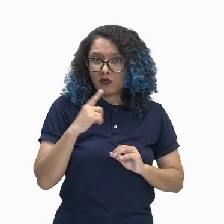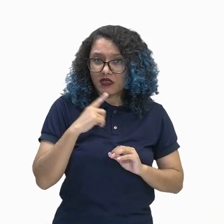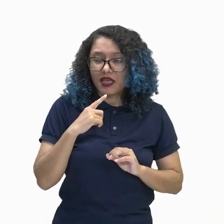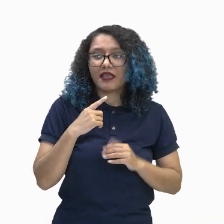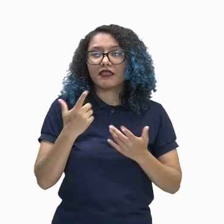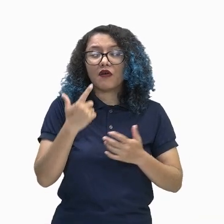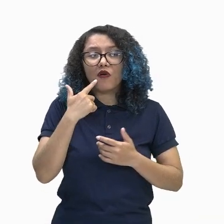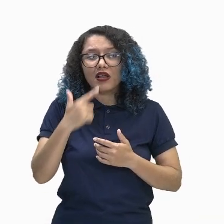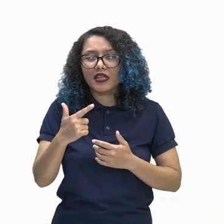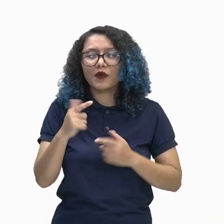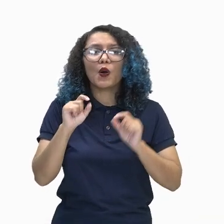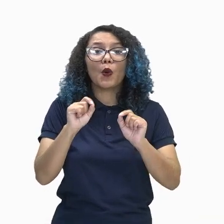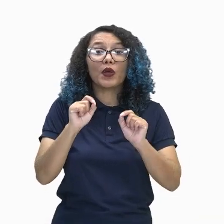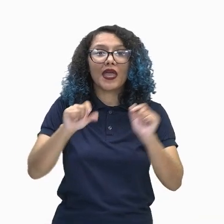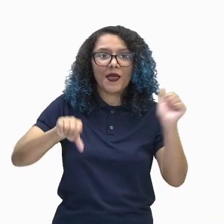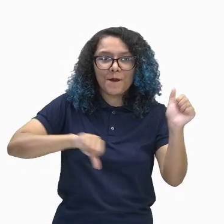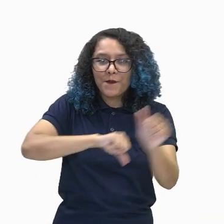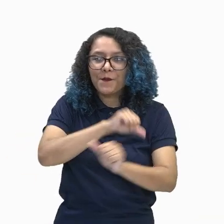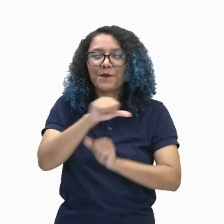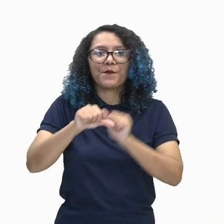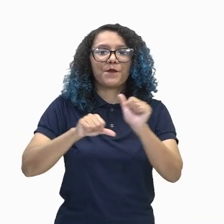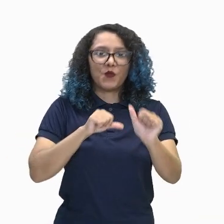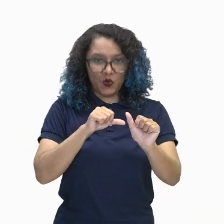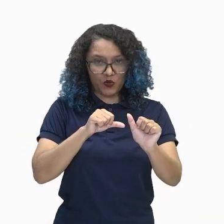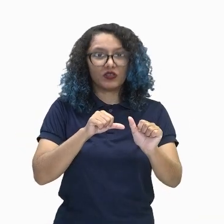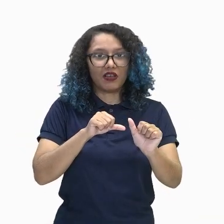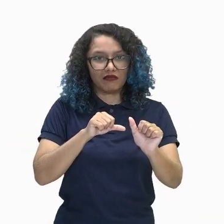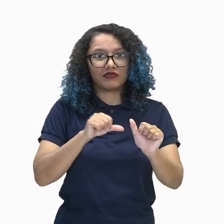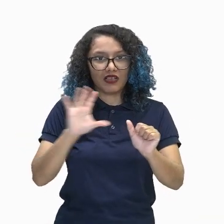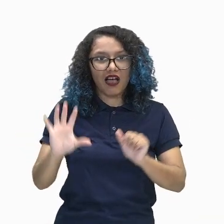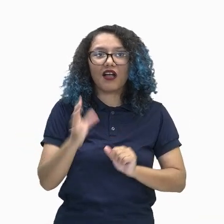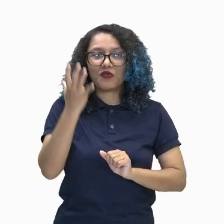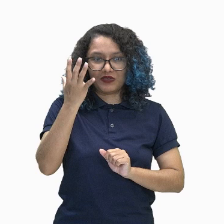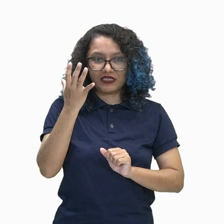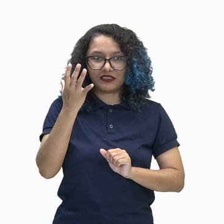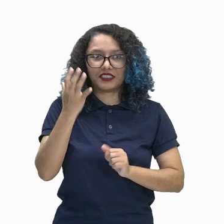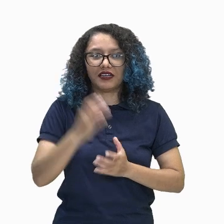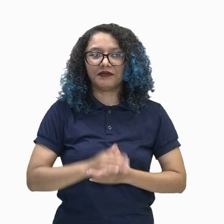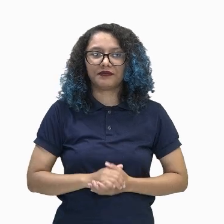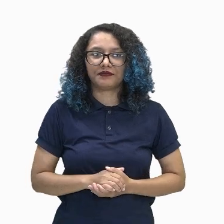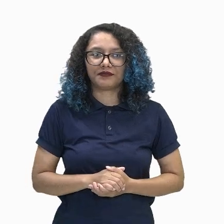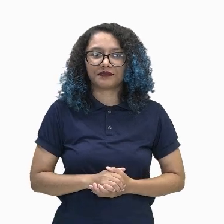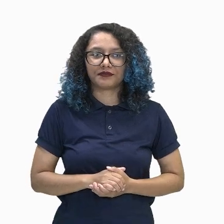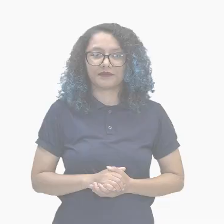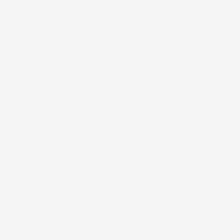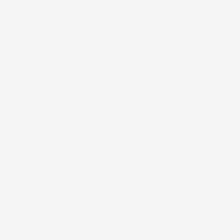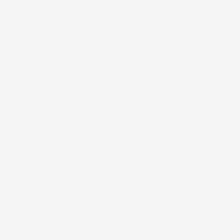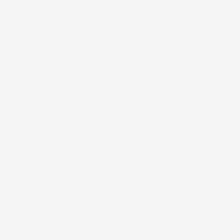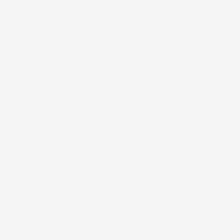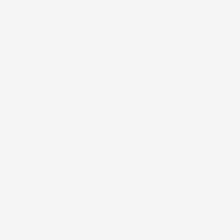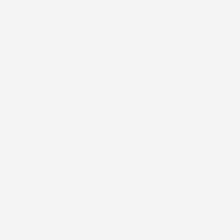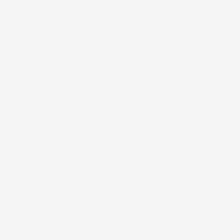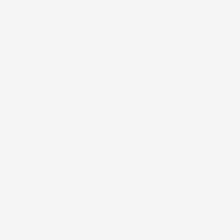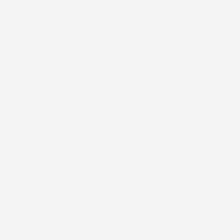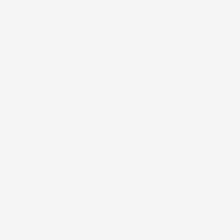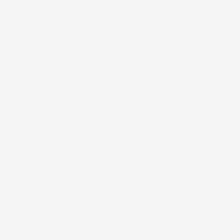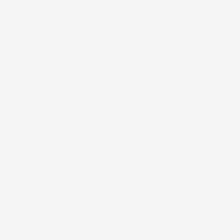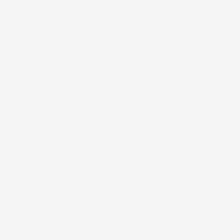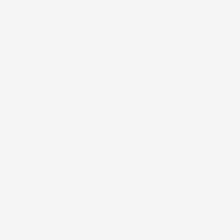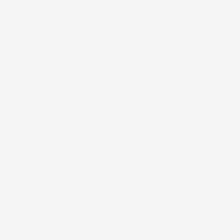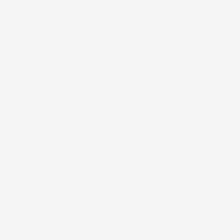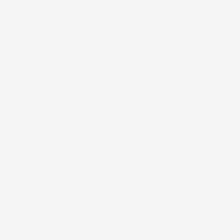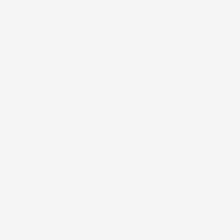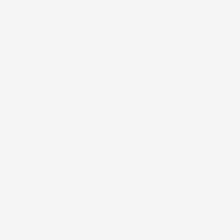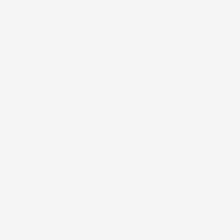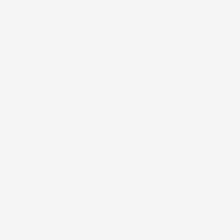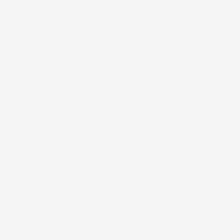ela vai mudar, ela vai ser modificada, né? Então, é compreensível que seus falantes façam rearranjo